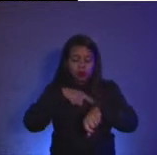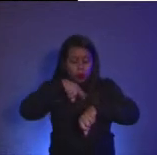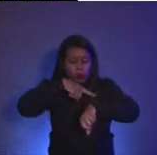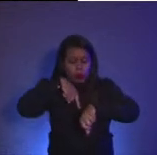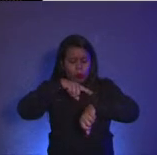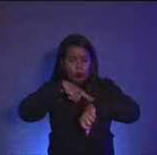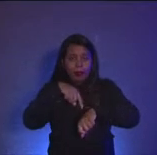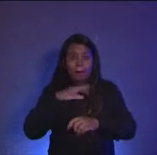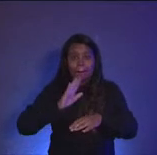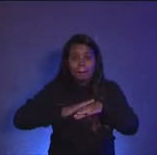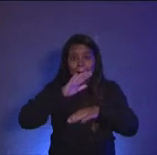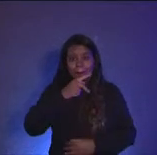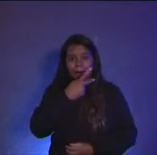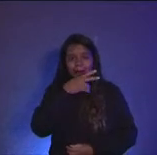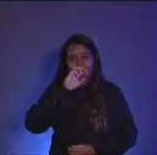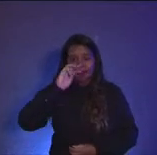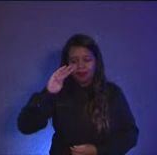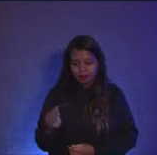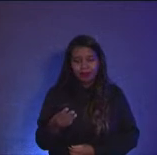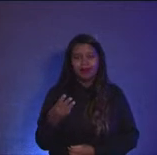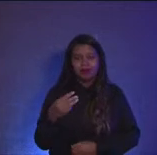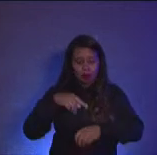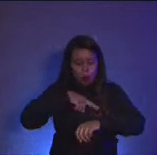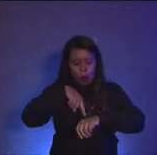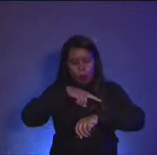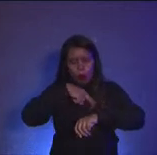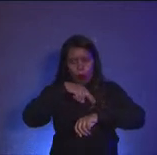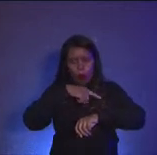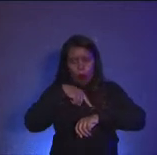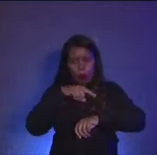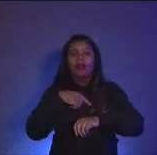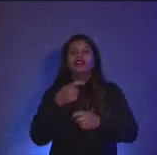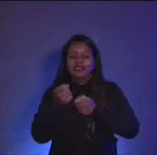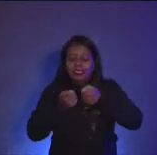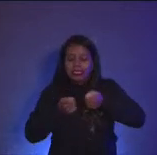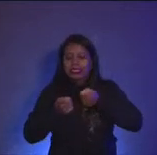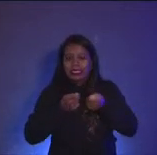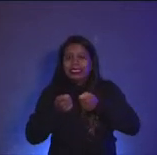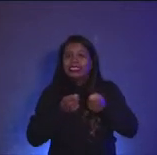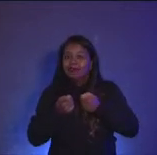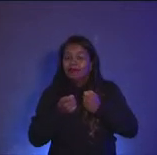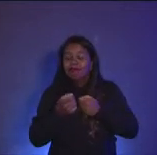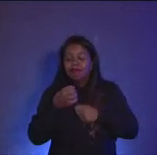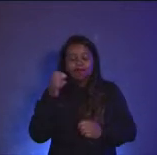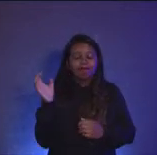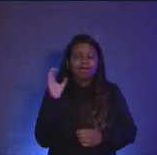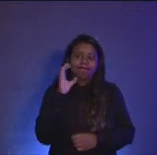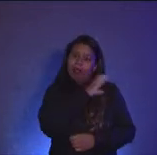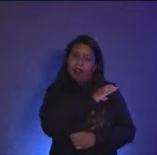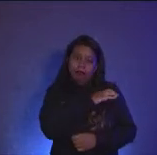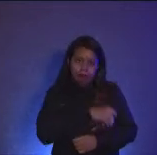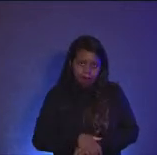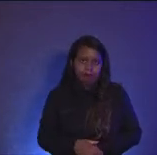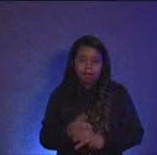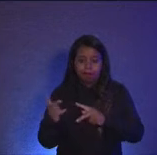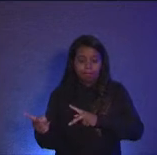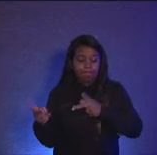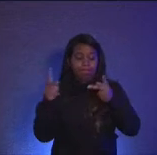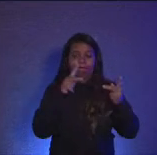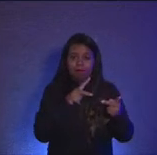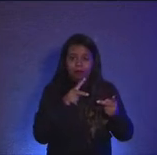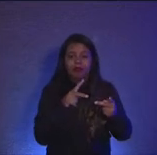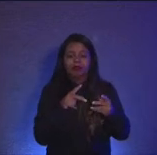horas de trabalho só na nossa redação. E a gente ganhou muita agilidade na checagem de debates e entrevistas nas eleições desse